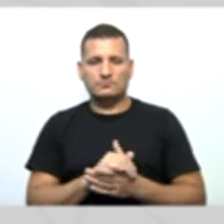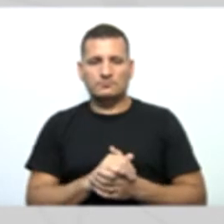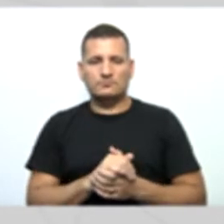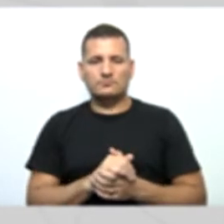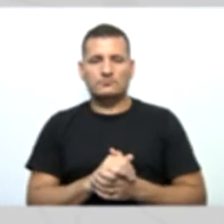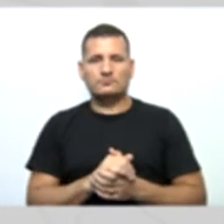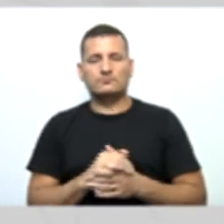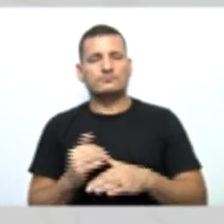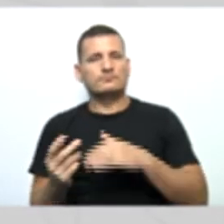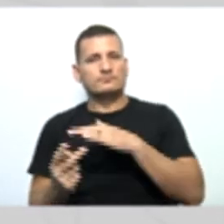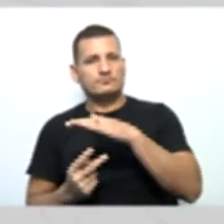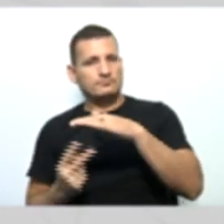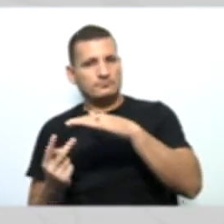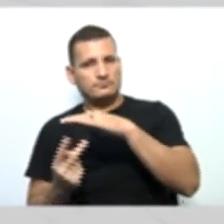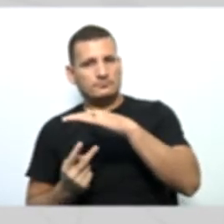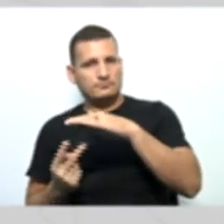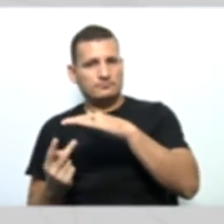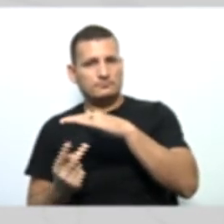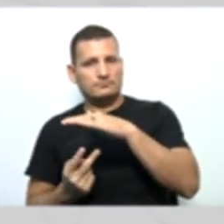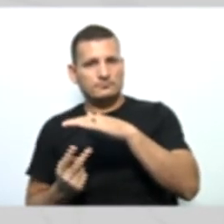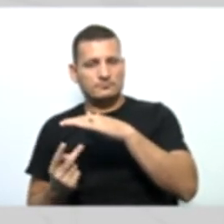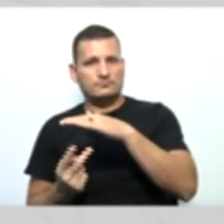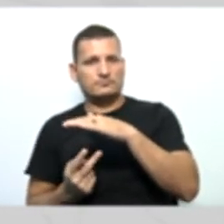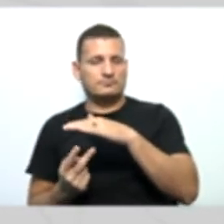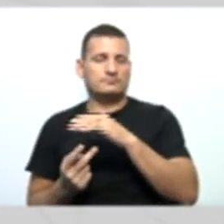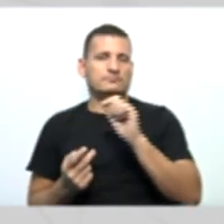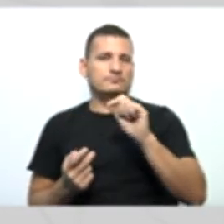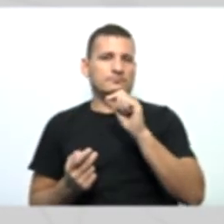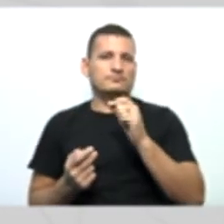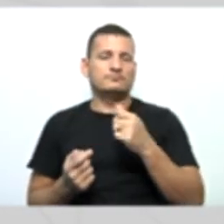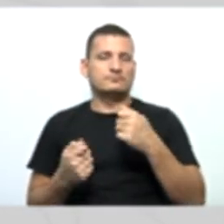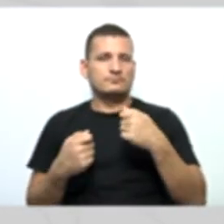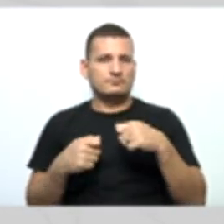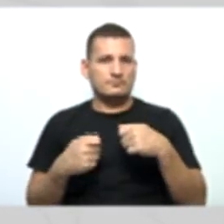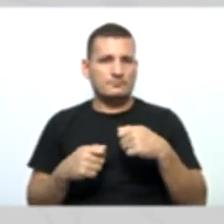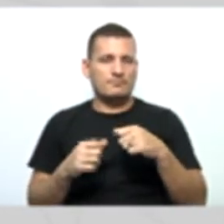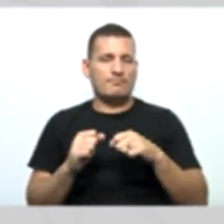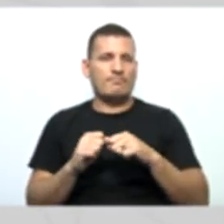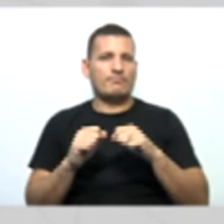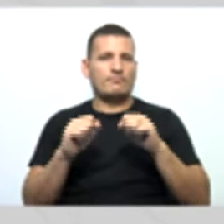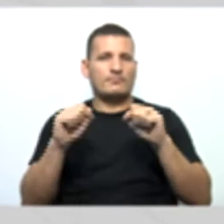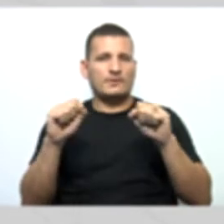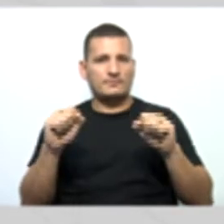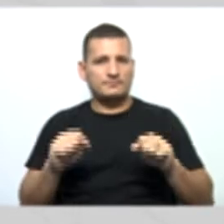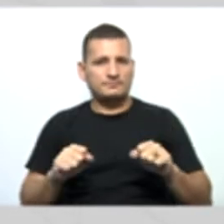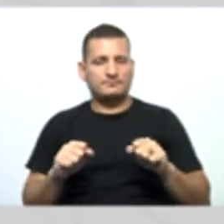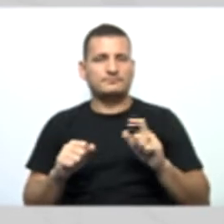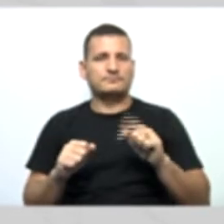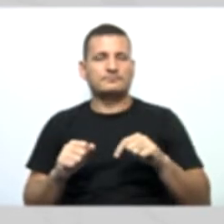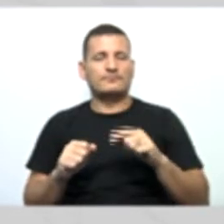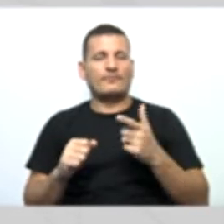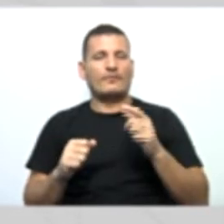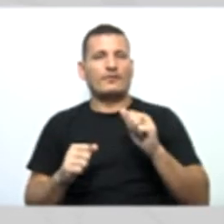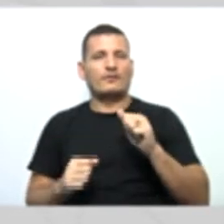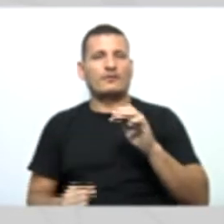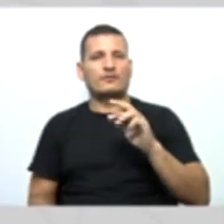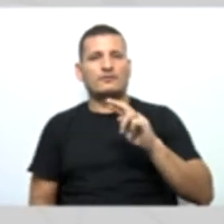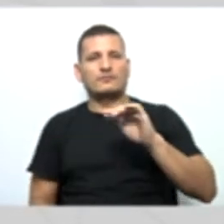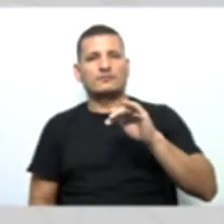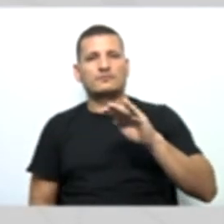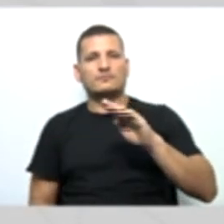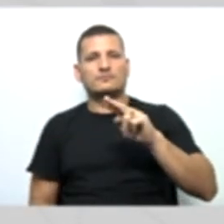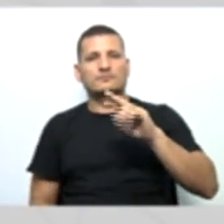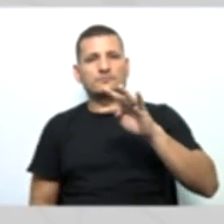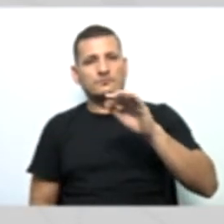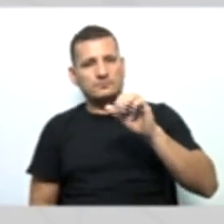da vitamina, né, que precisa de um sistema, que são os atributos que se relacionam